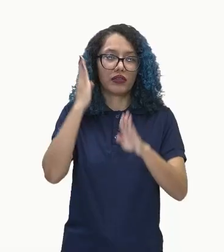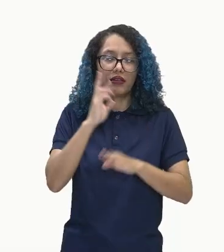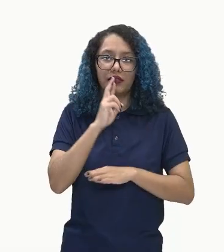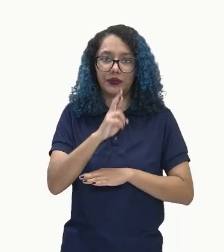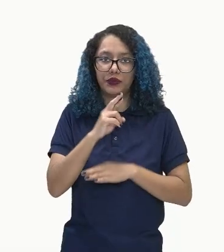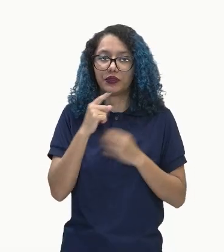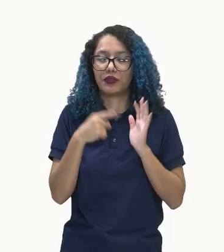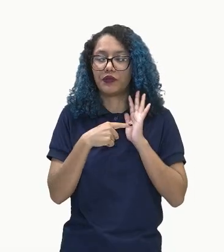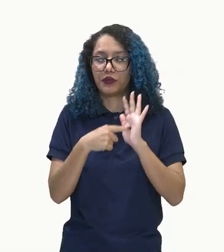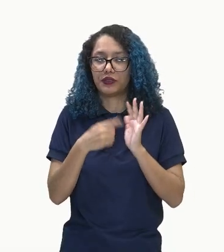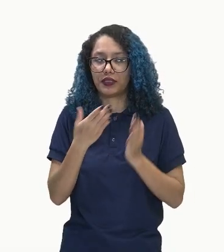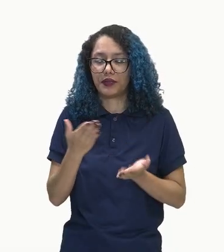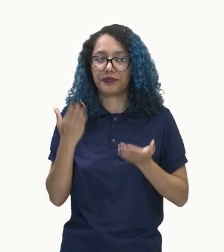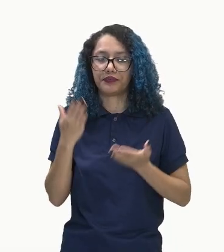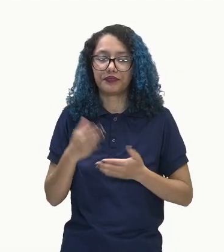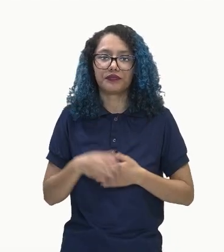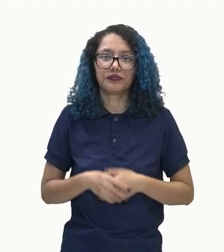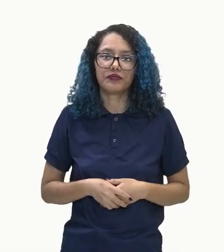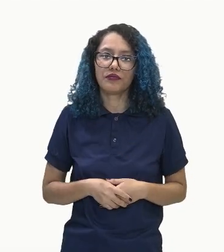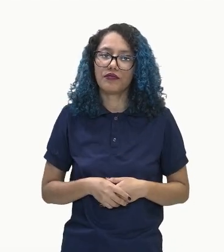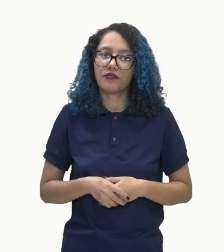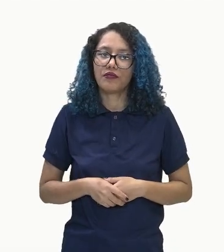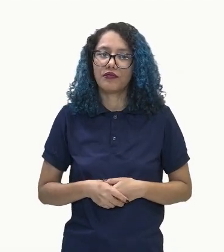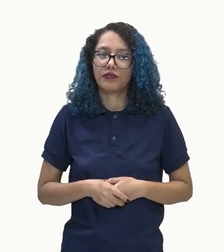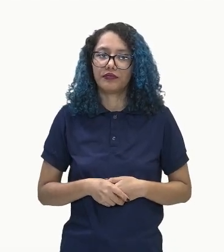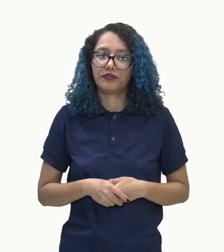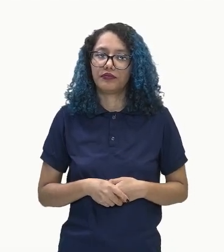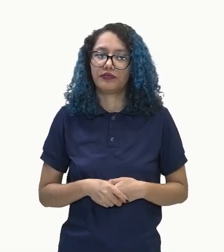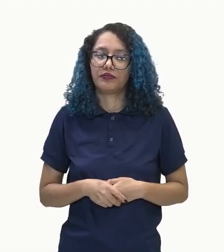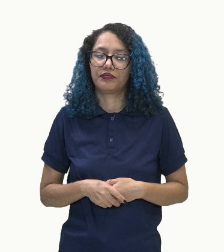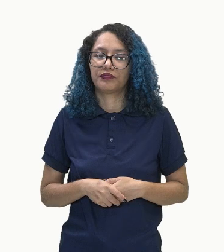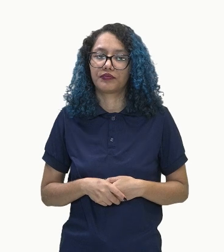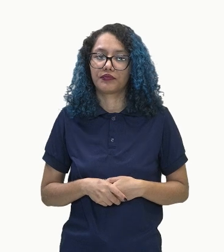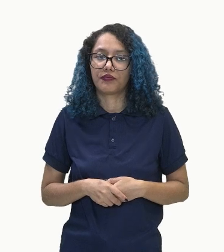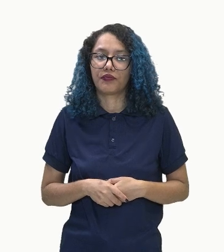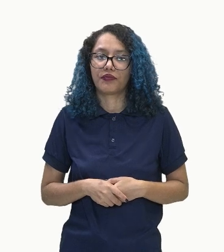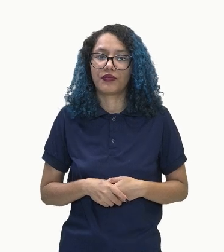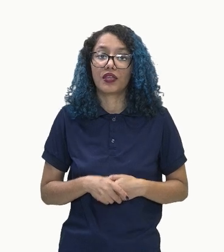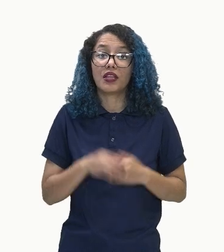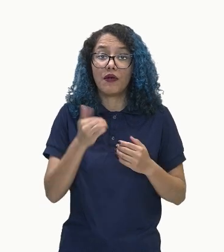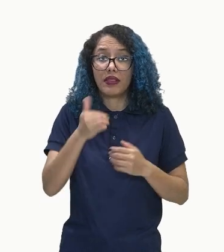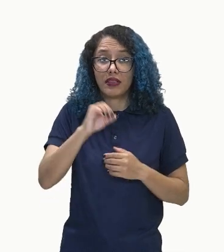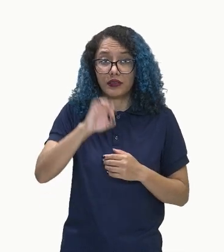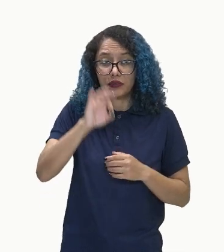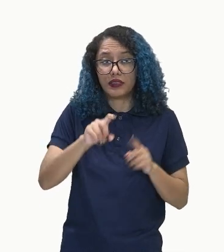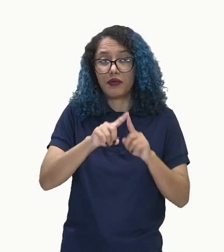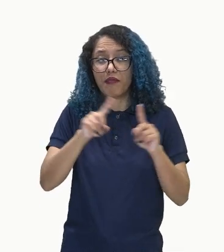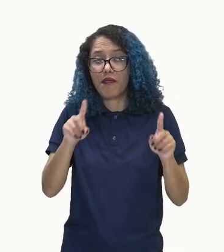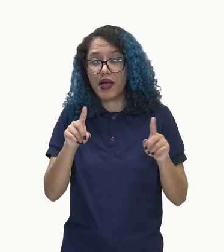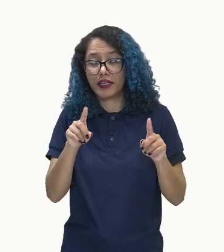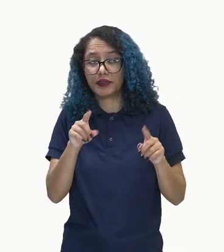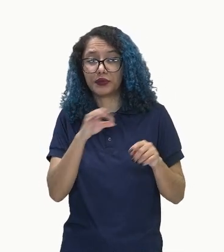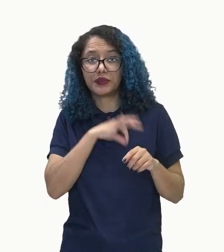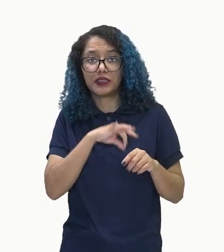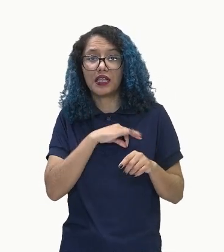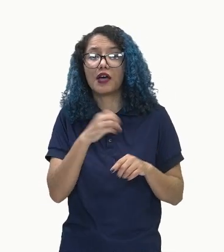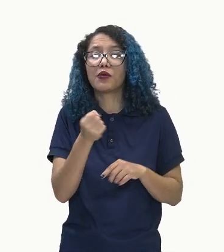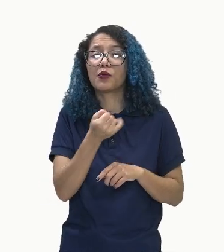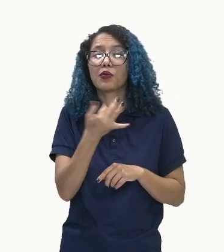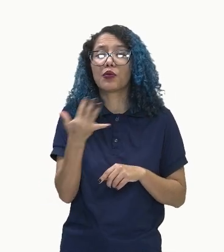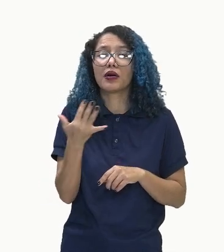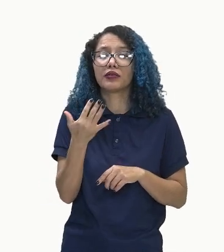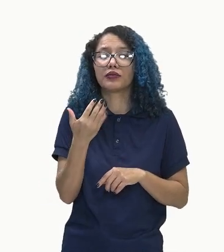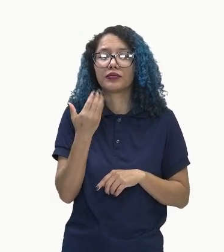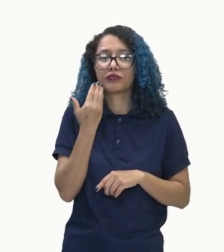comigo aqui na tela. Vamos lá. O vale alimentação é 10%. Mas quanto era o salário bruto? O salário bruto era 1.800. Você vai separar bem aqui, ó, para